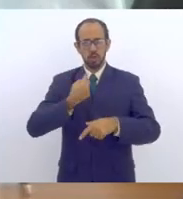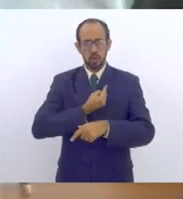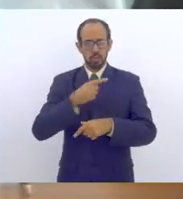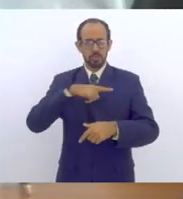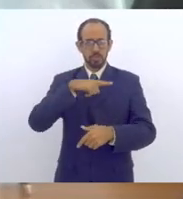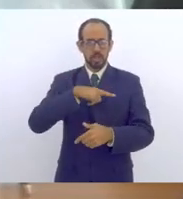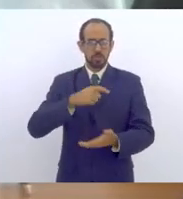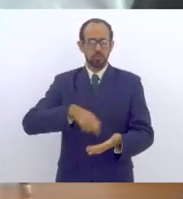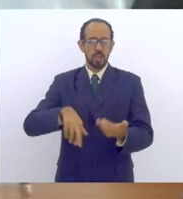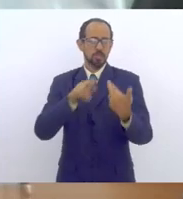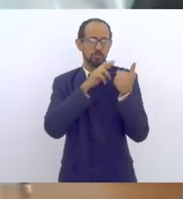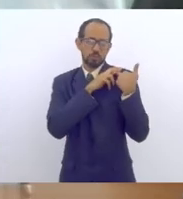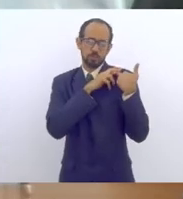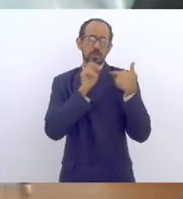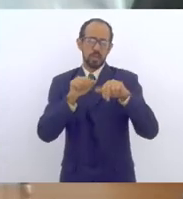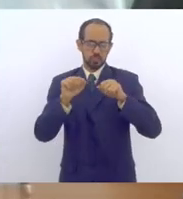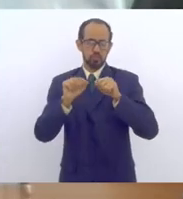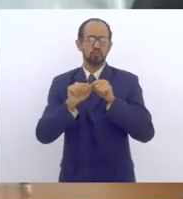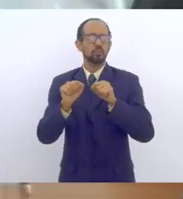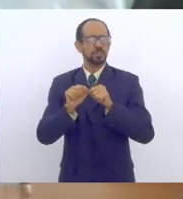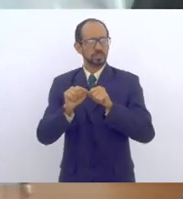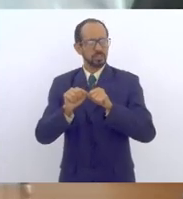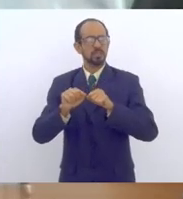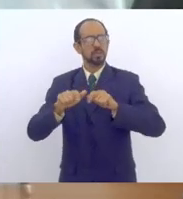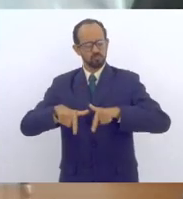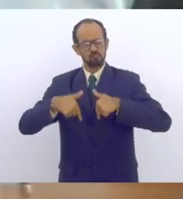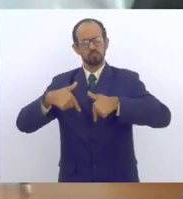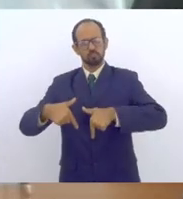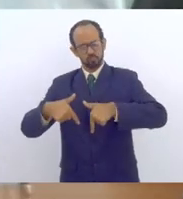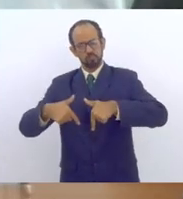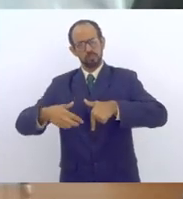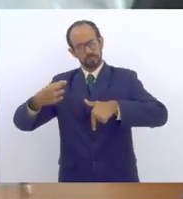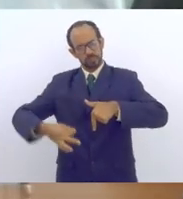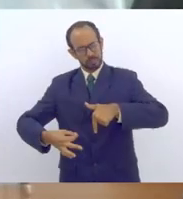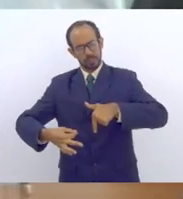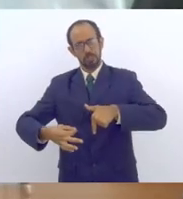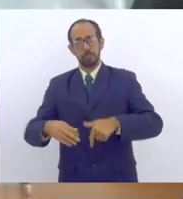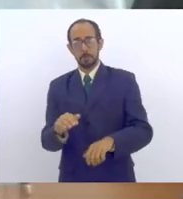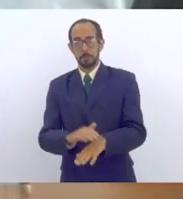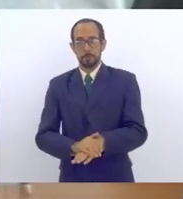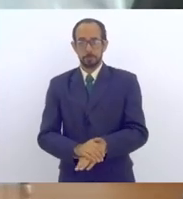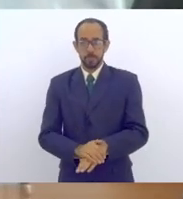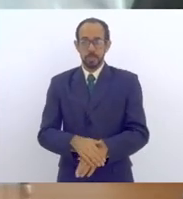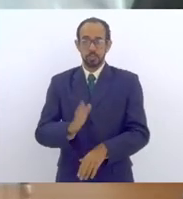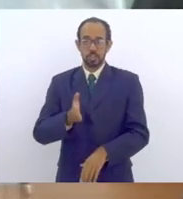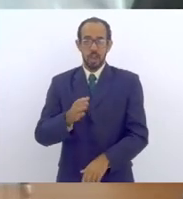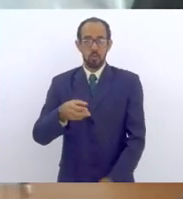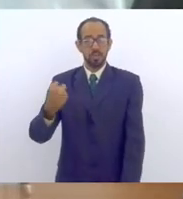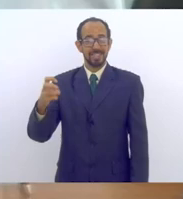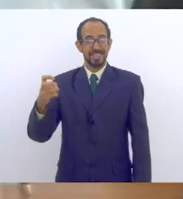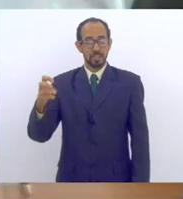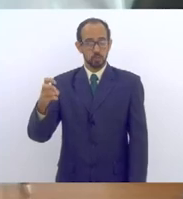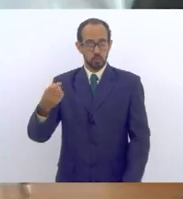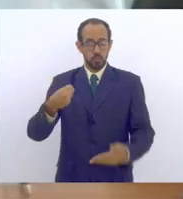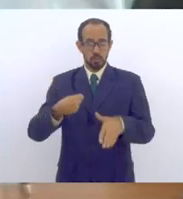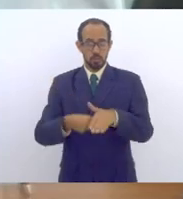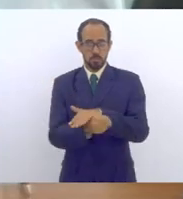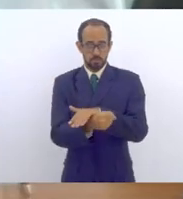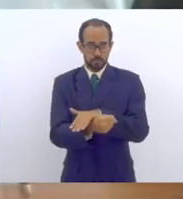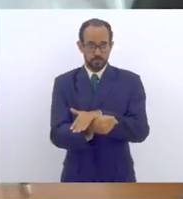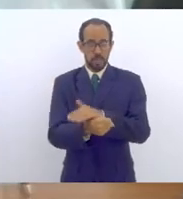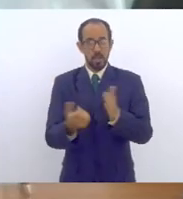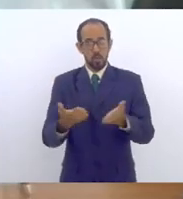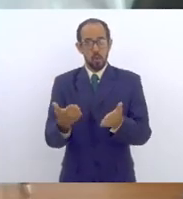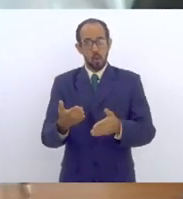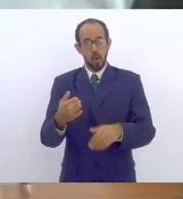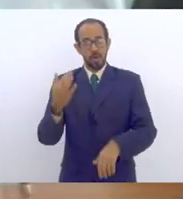serviço e é o que a gente fez esse período todo da nossa trajetória entrando no quinto mandato agora na Câmara Federal é Um Desafio um pouco maior